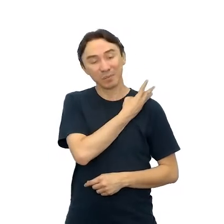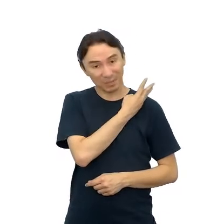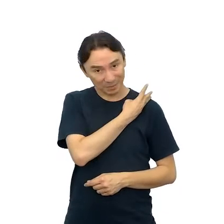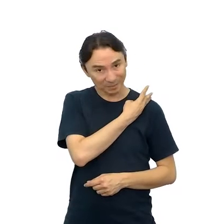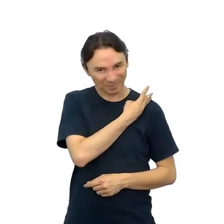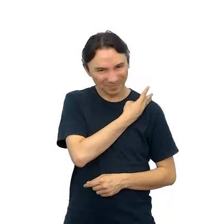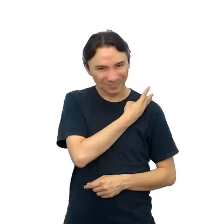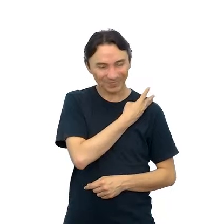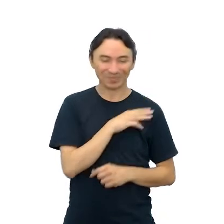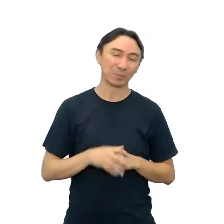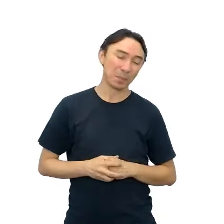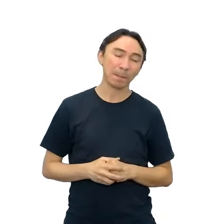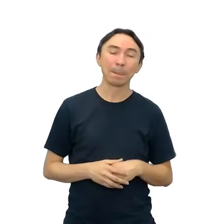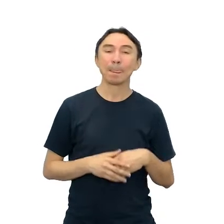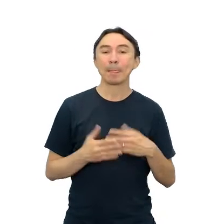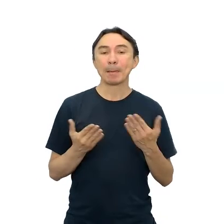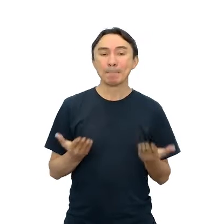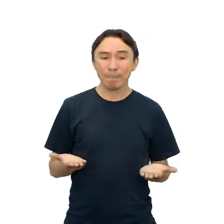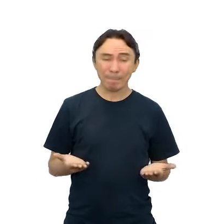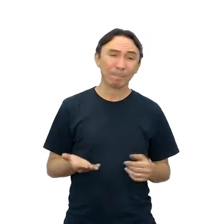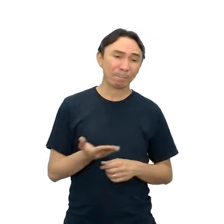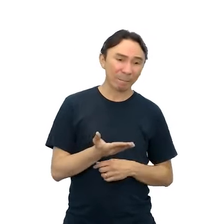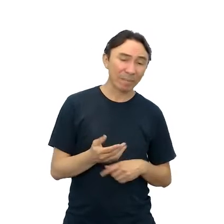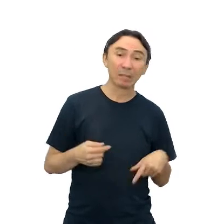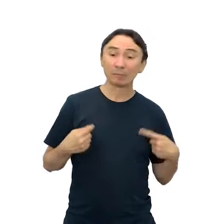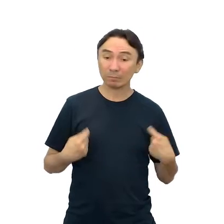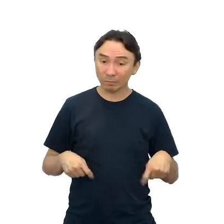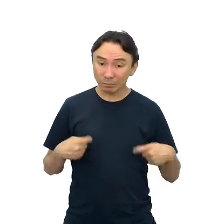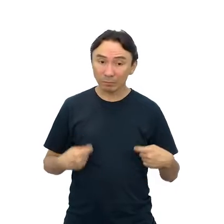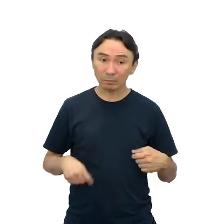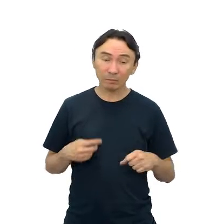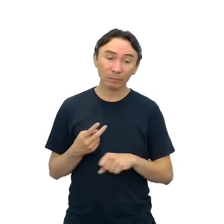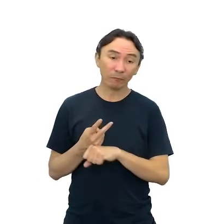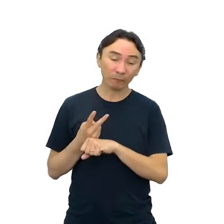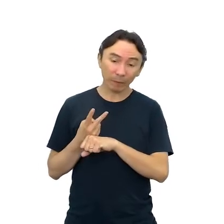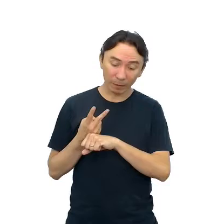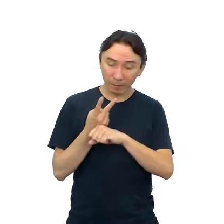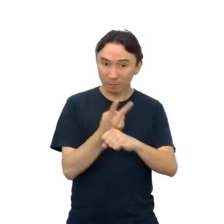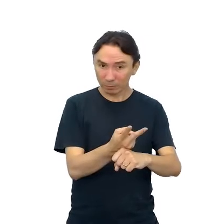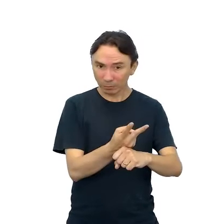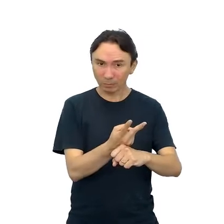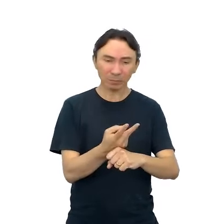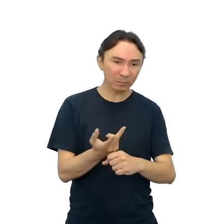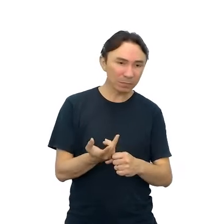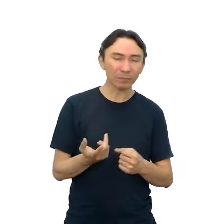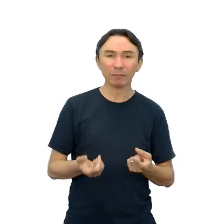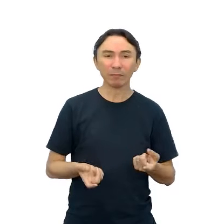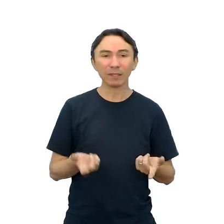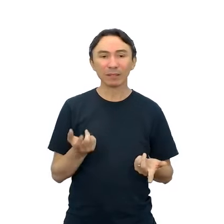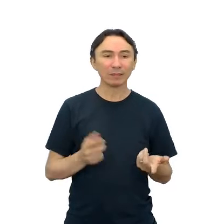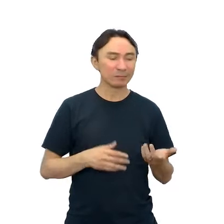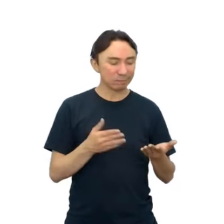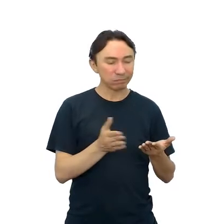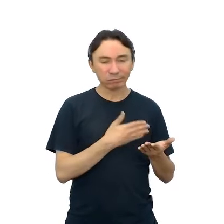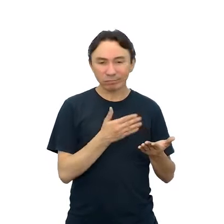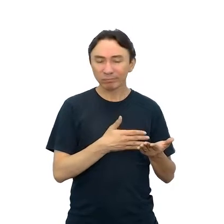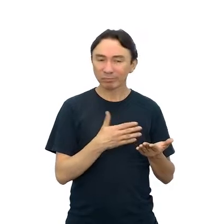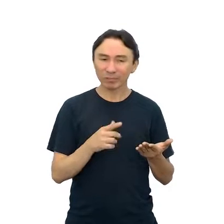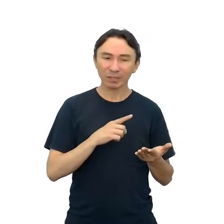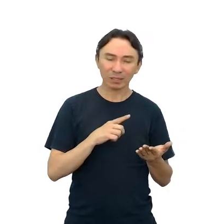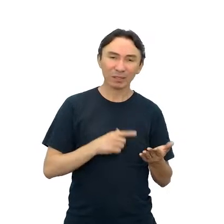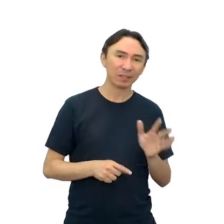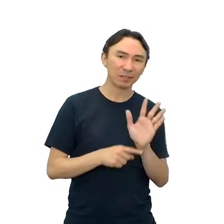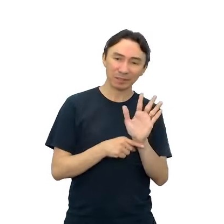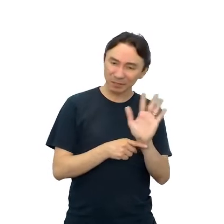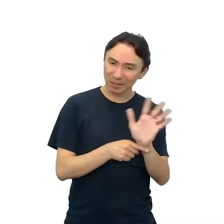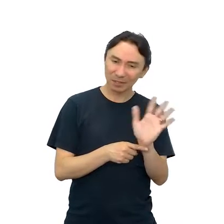E para quem precisa acessar, né, para que vocês possam acessar o nosso material todo gravado no